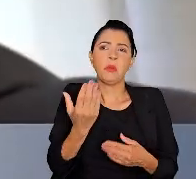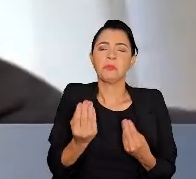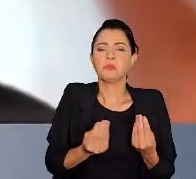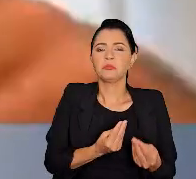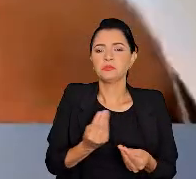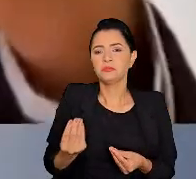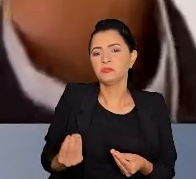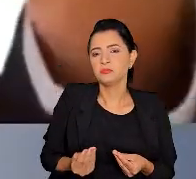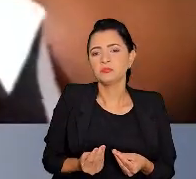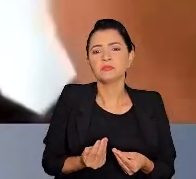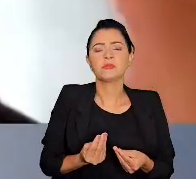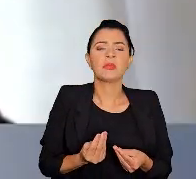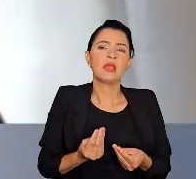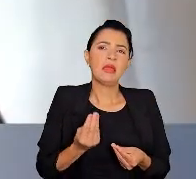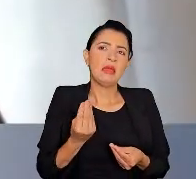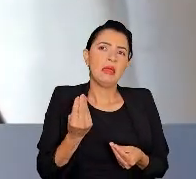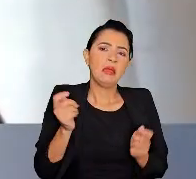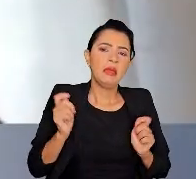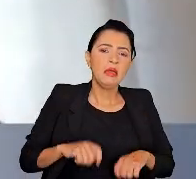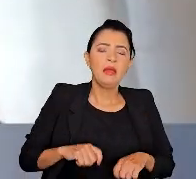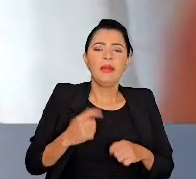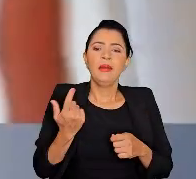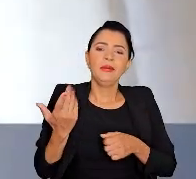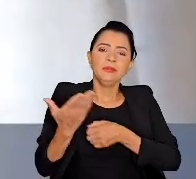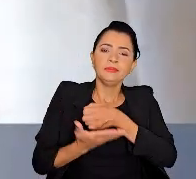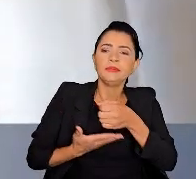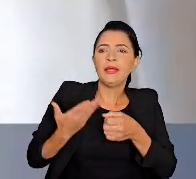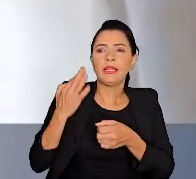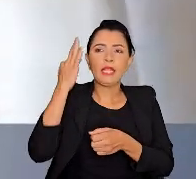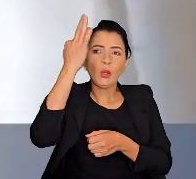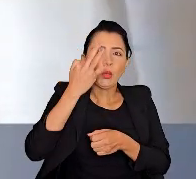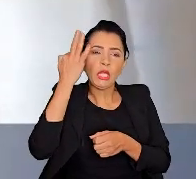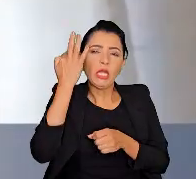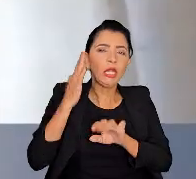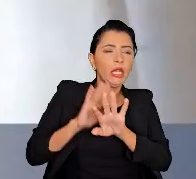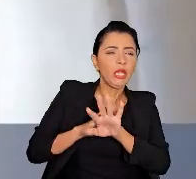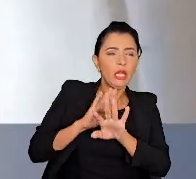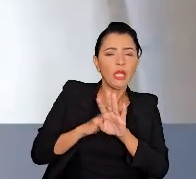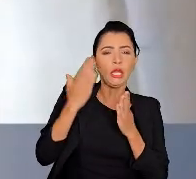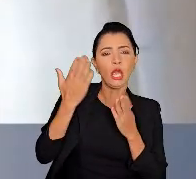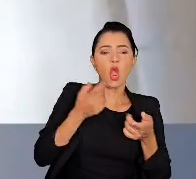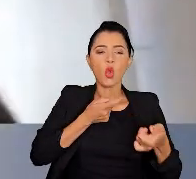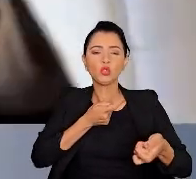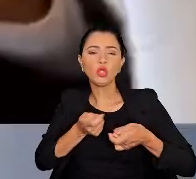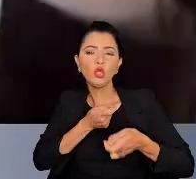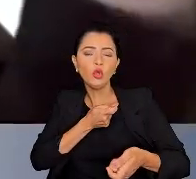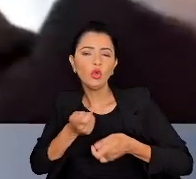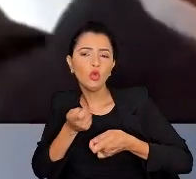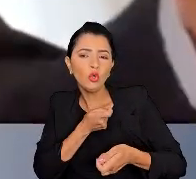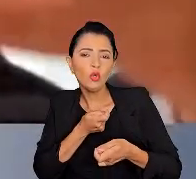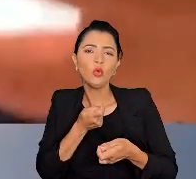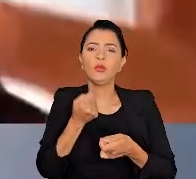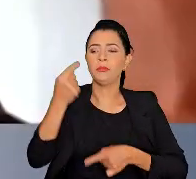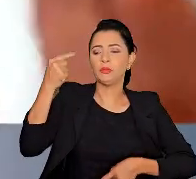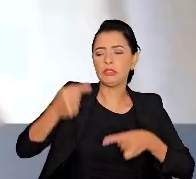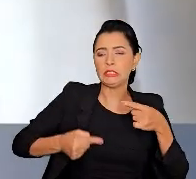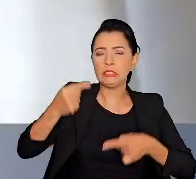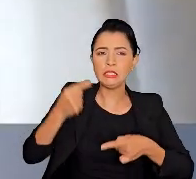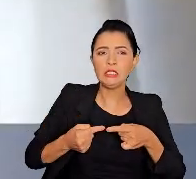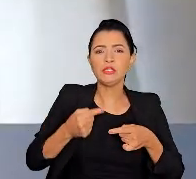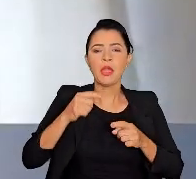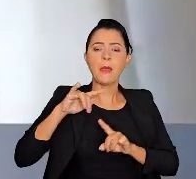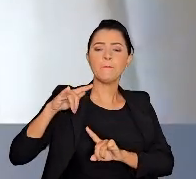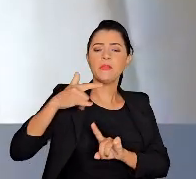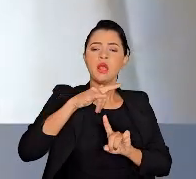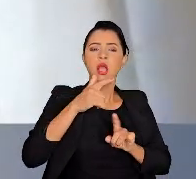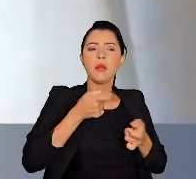Isso serve para fundamentar teorias da conspiração, controles de políticas, manipulações de